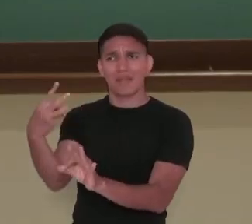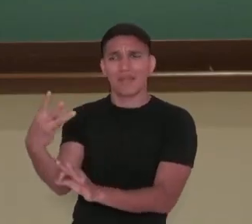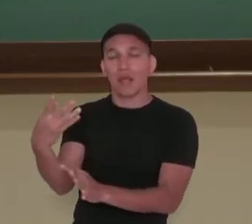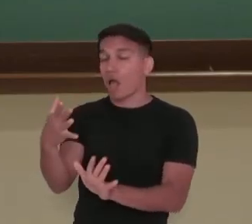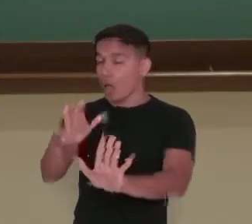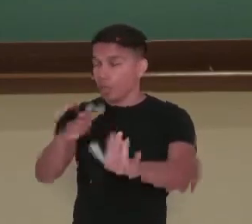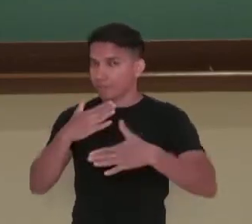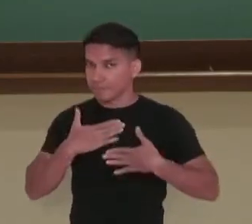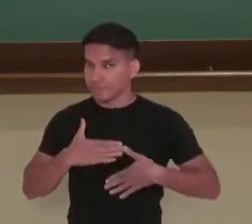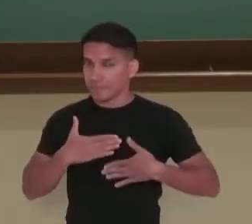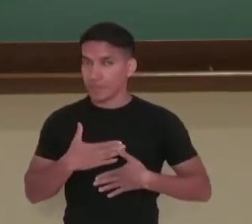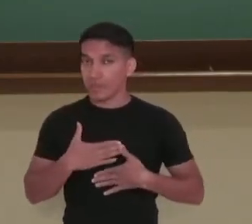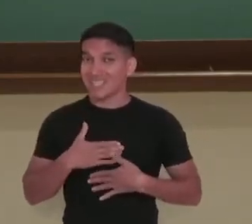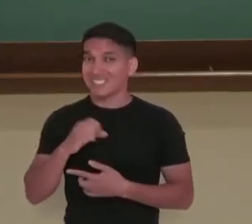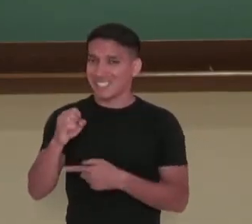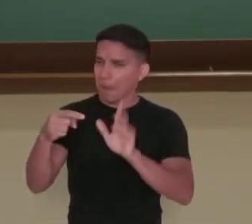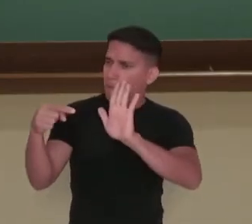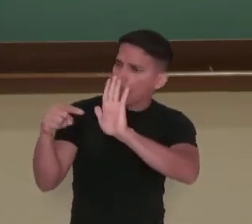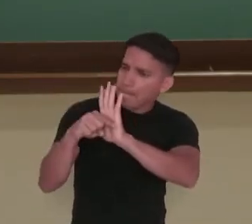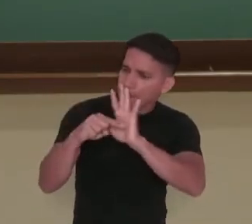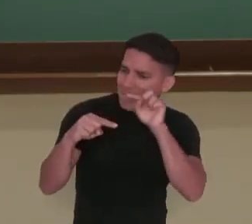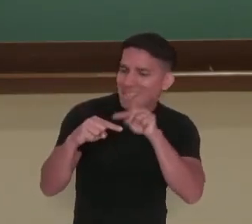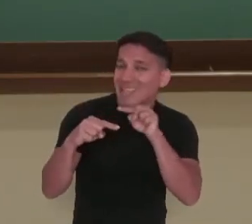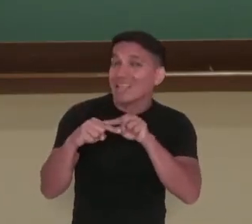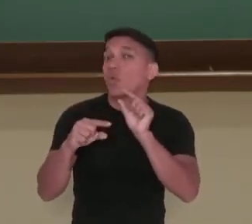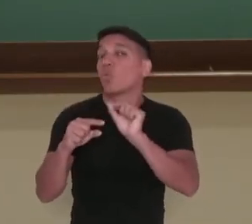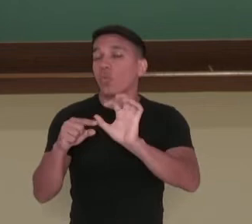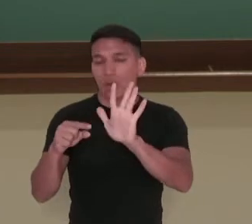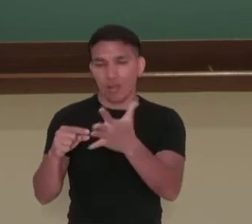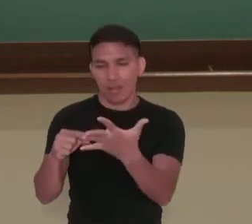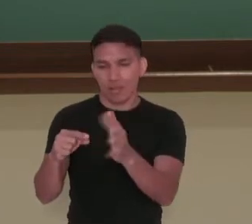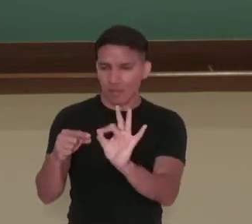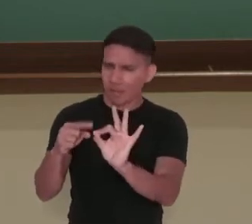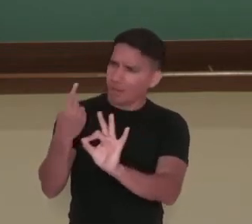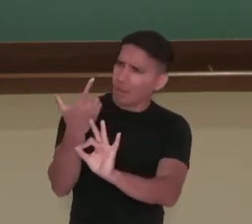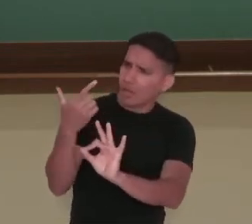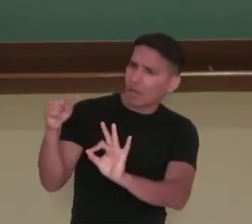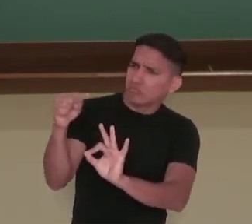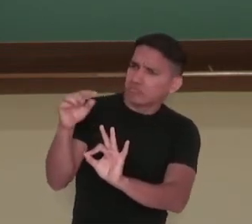o expoente negativo. O que é o expoente negativo?